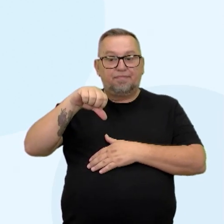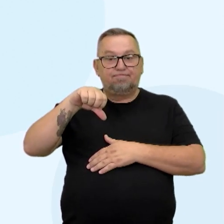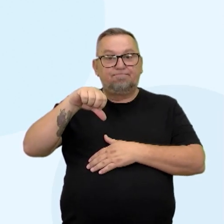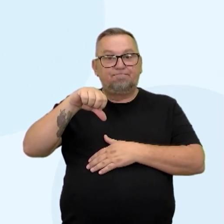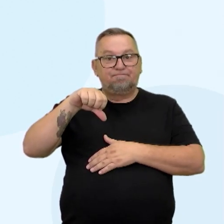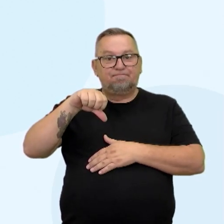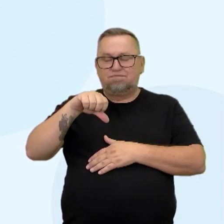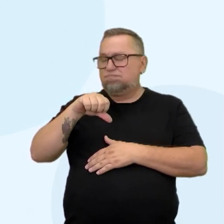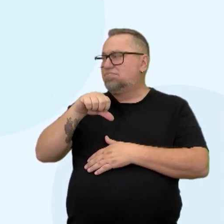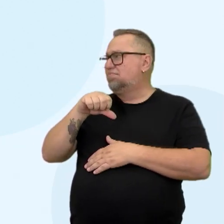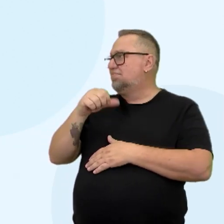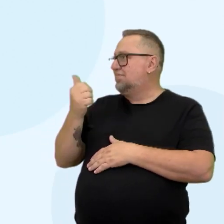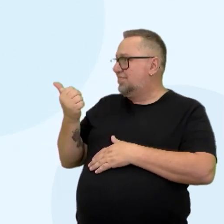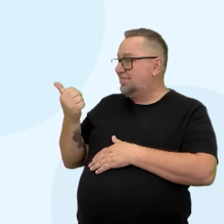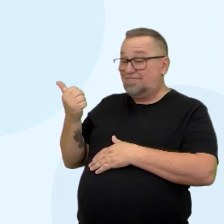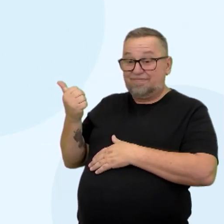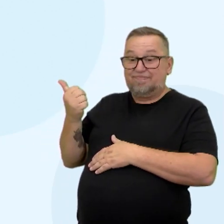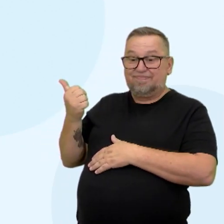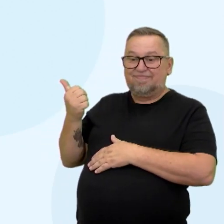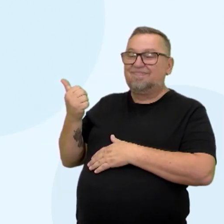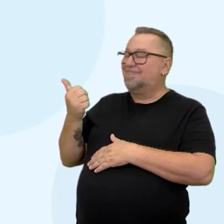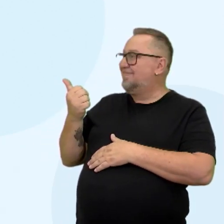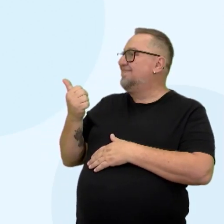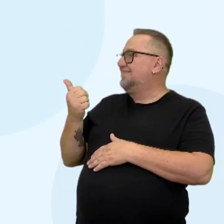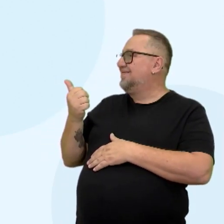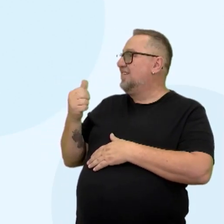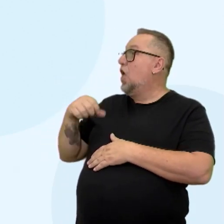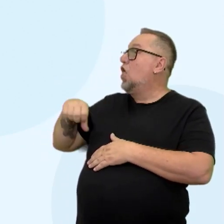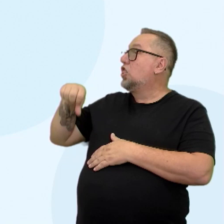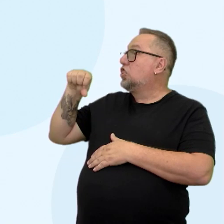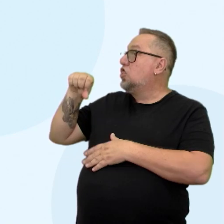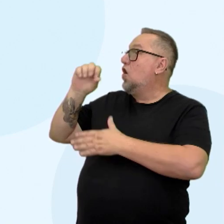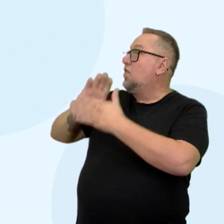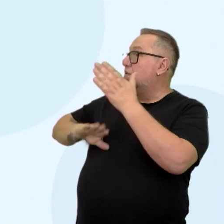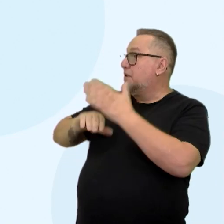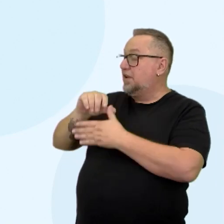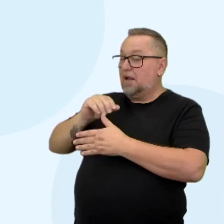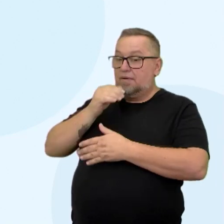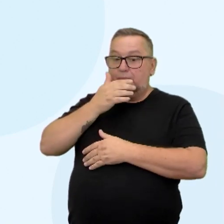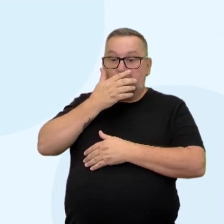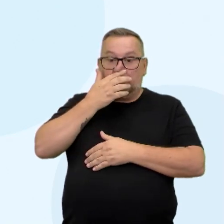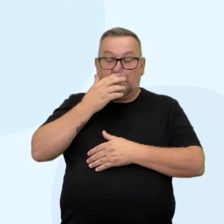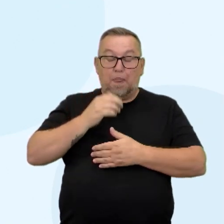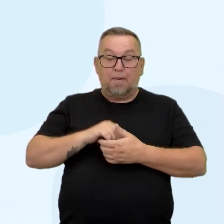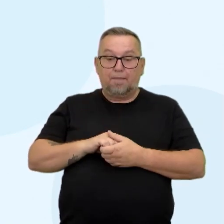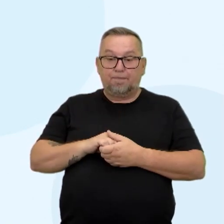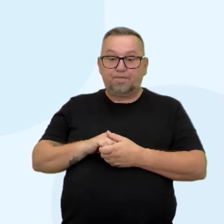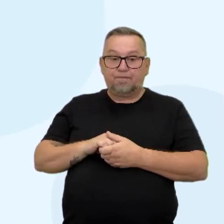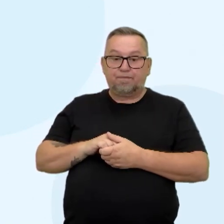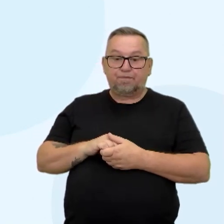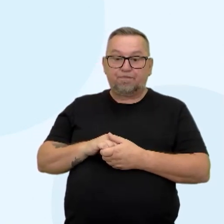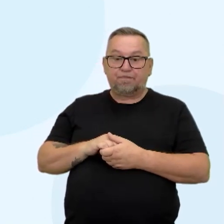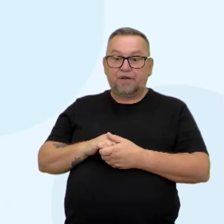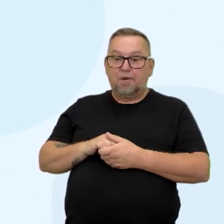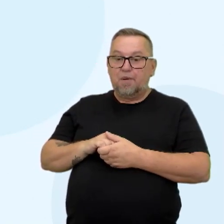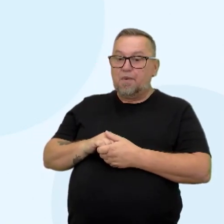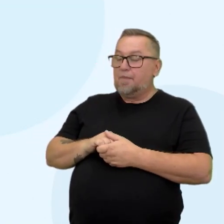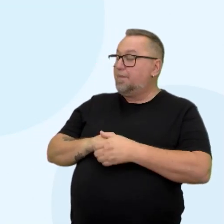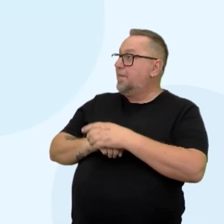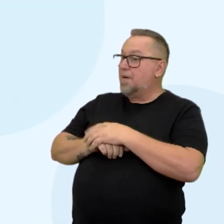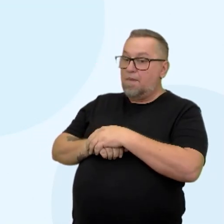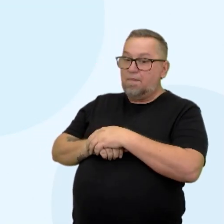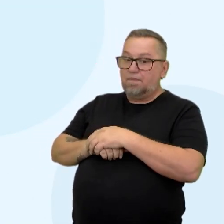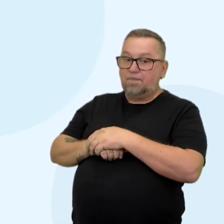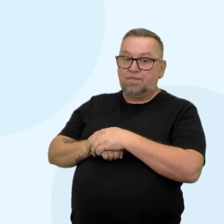9 dessas partes aí. Então tá na tela aí, 9 das partes pintadas aí. Pode passar mais um? E aí apareceu. Opa,